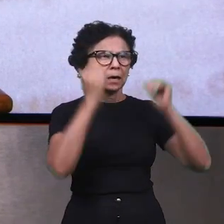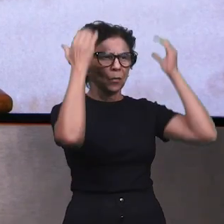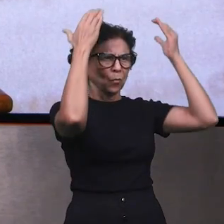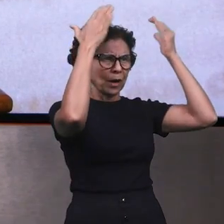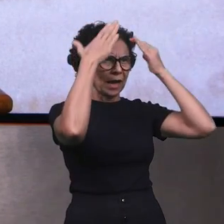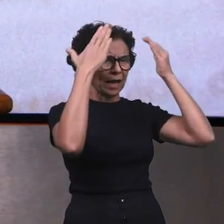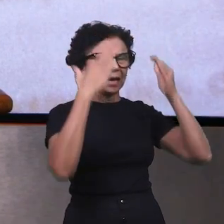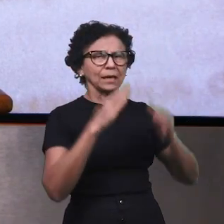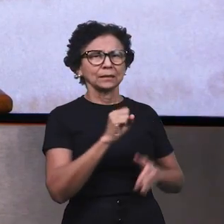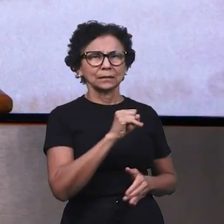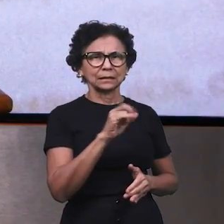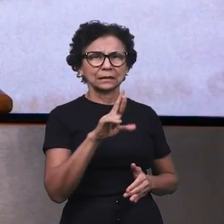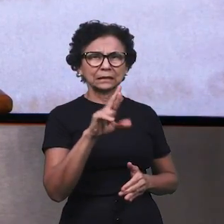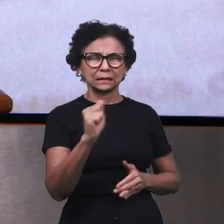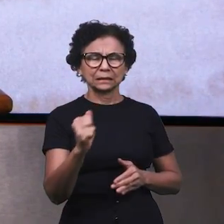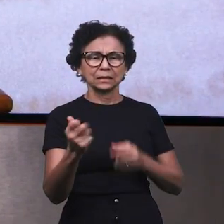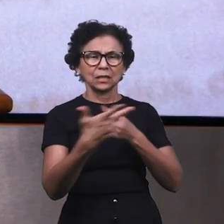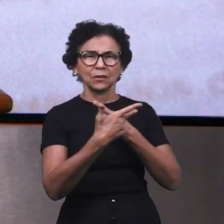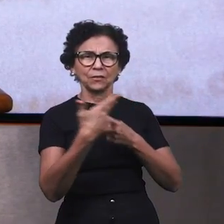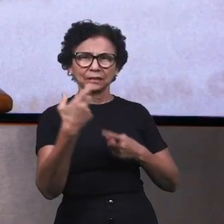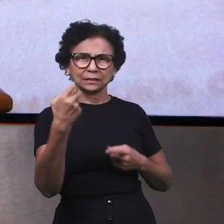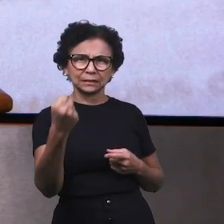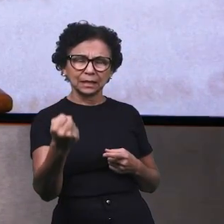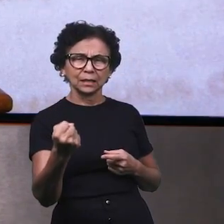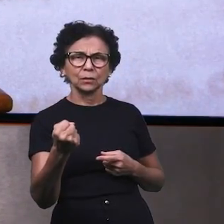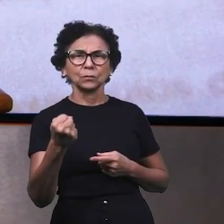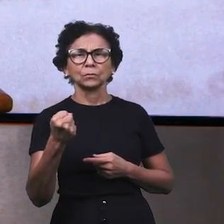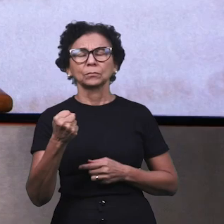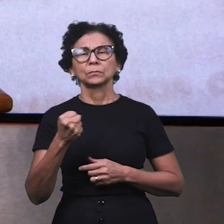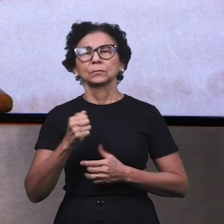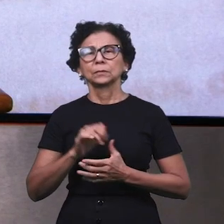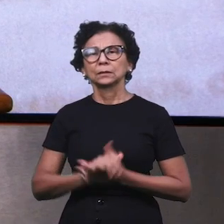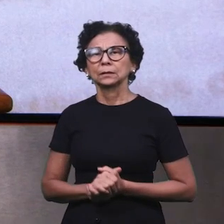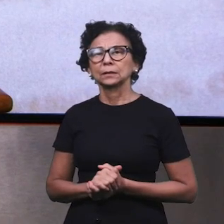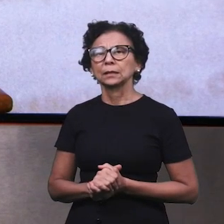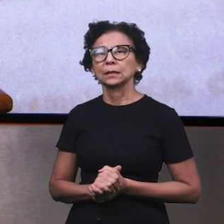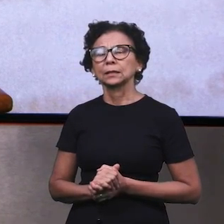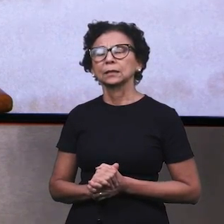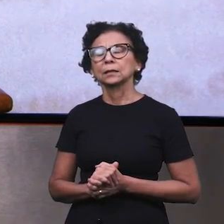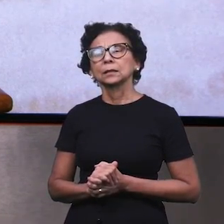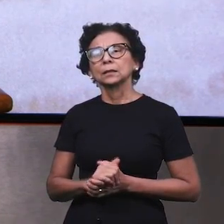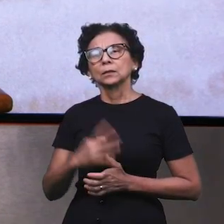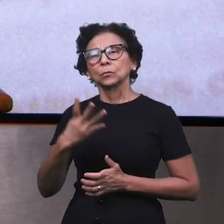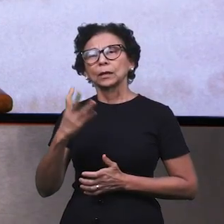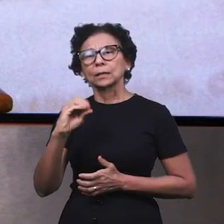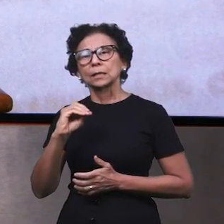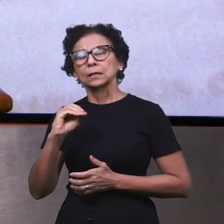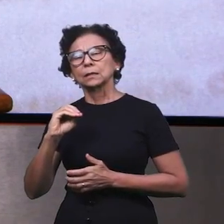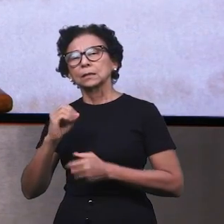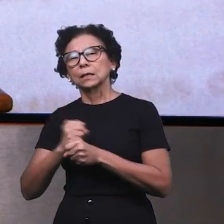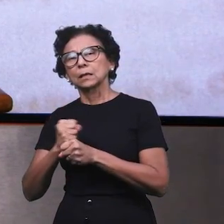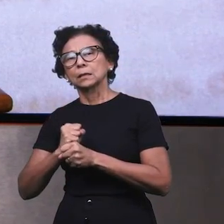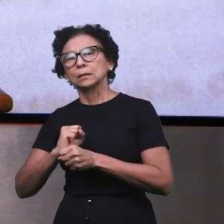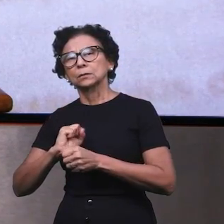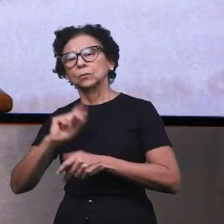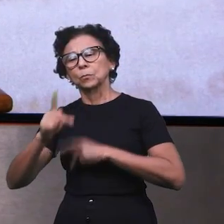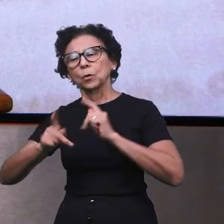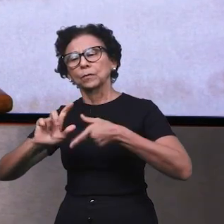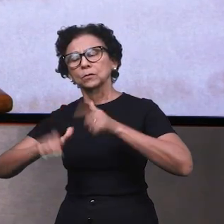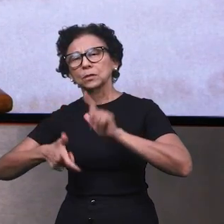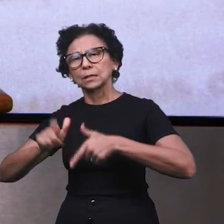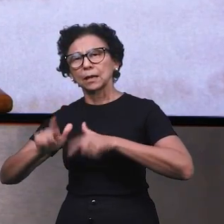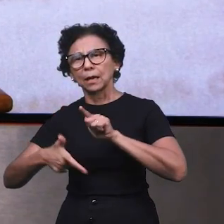de Israel. A história de Débora, uma mulher de fé e coragem que foi à guerra